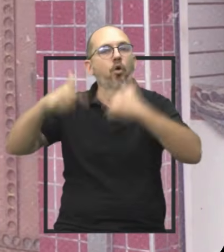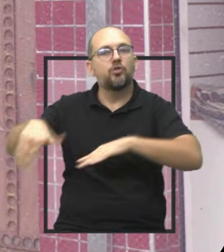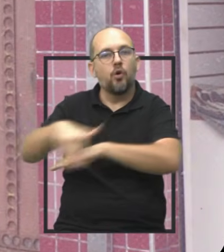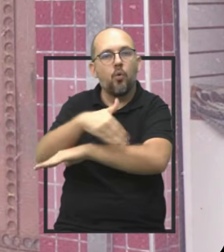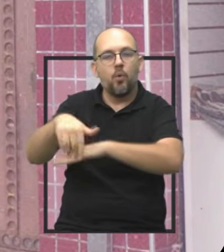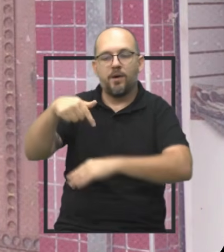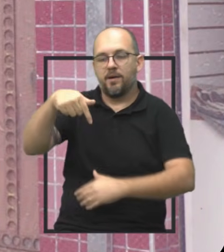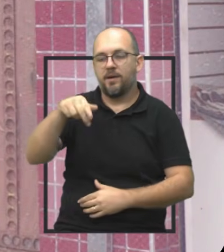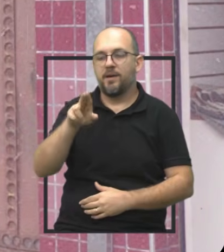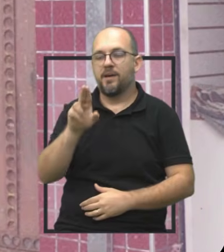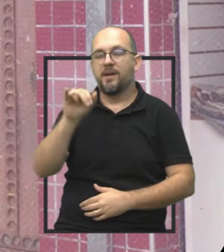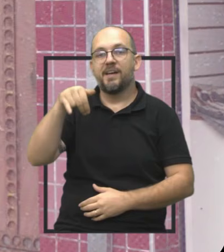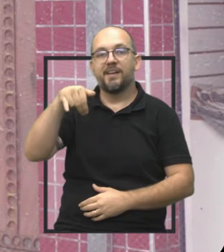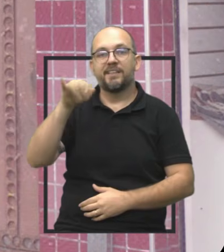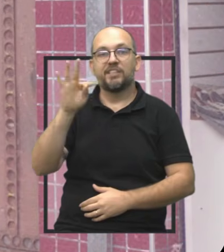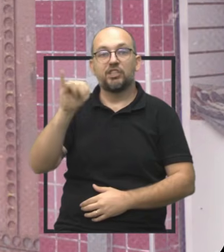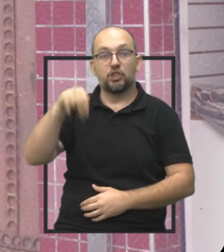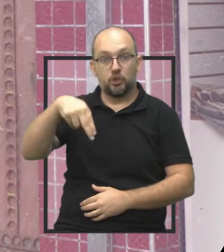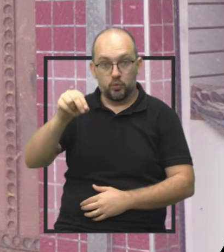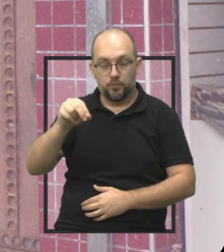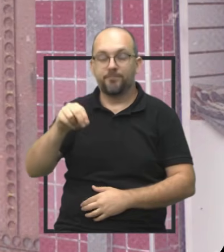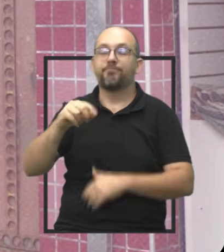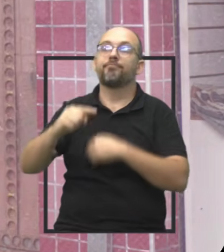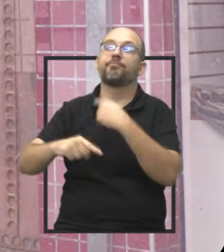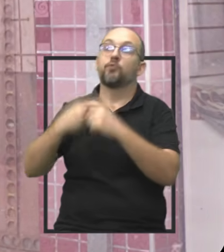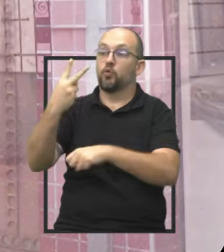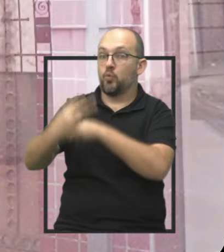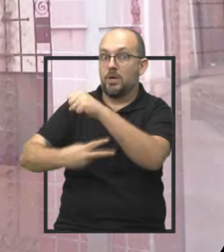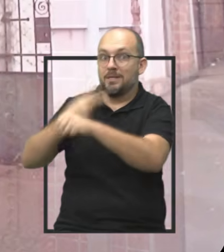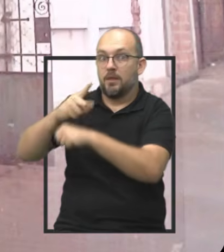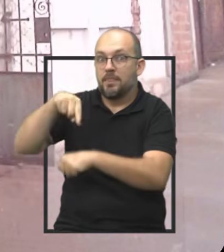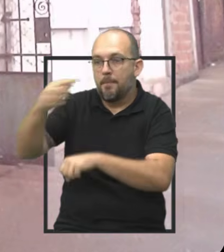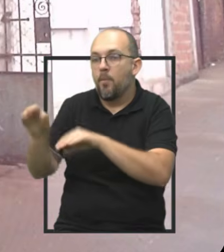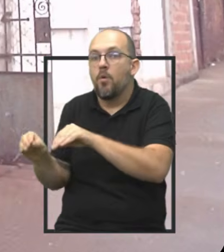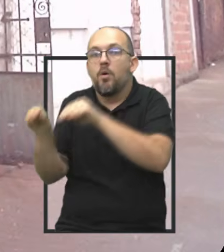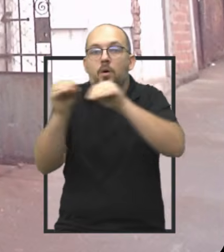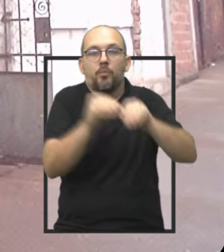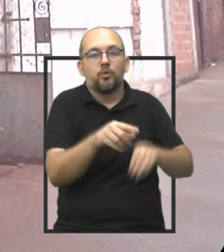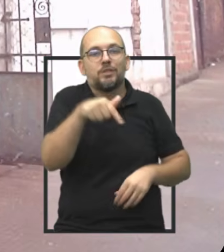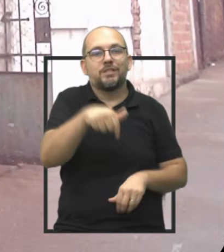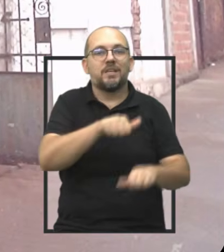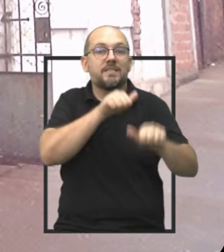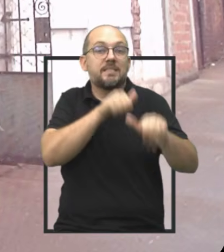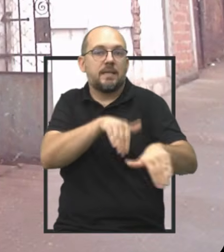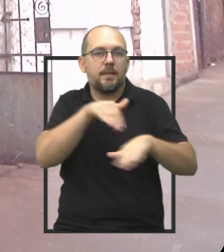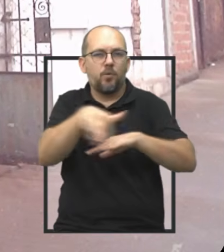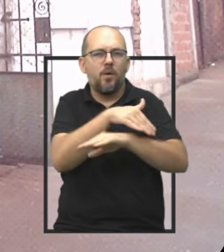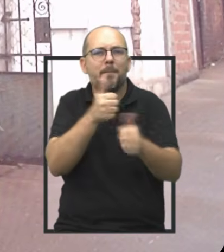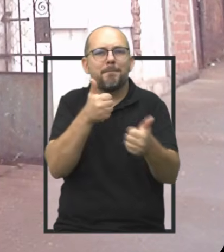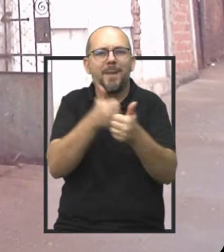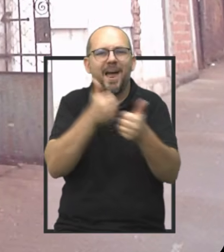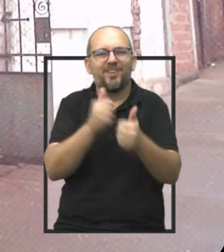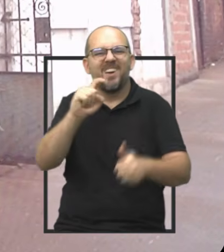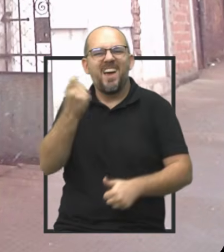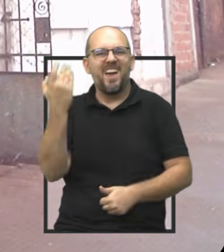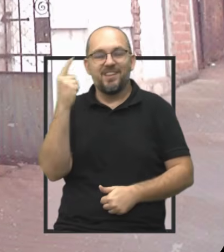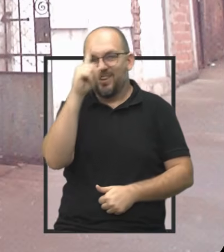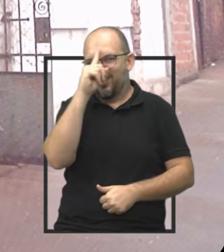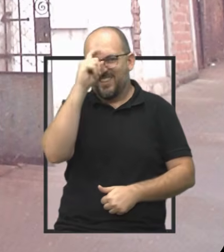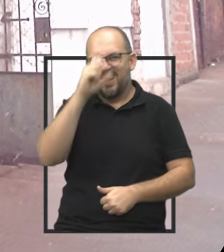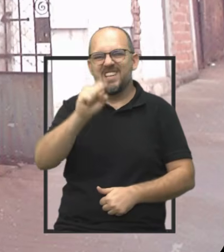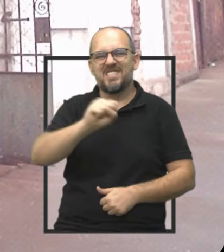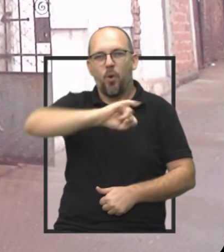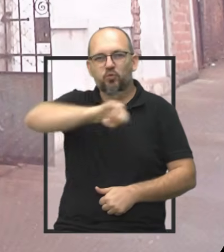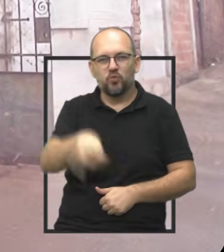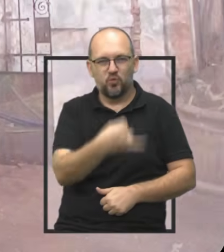Quintino Bocaiúva. 2 anos depois, mudaram-se para a rua 7 de Setembro, próximo ao antigo Hospital